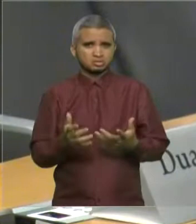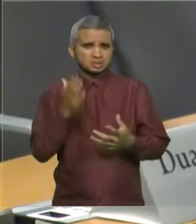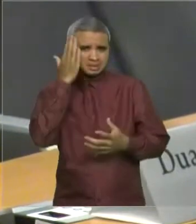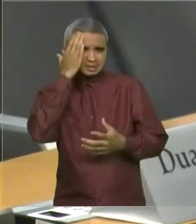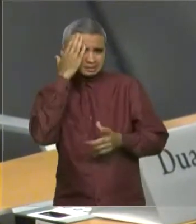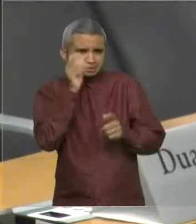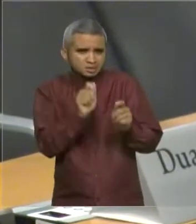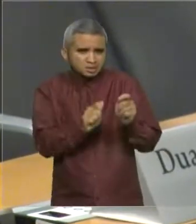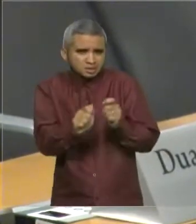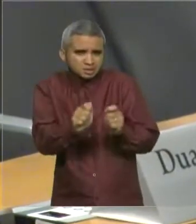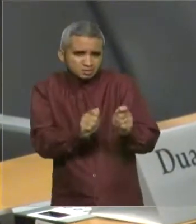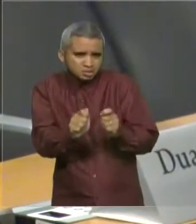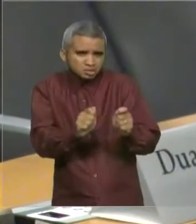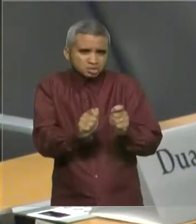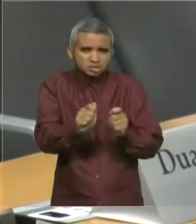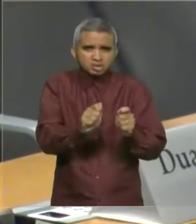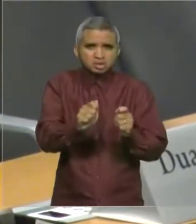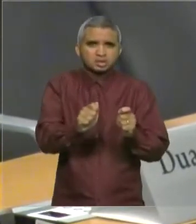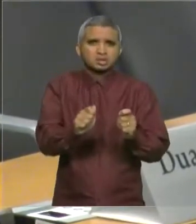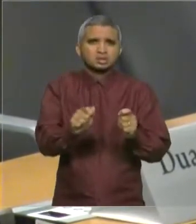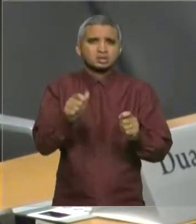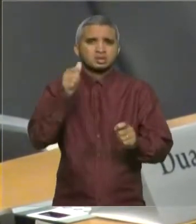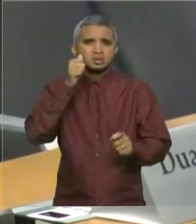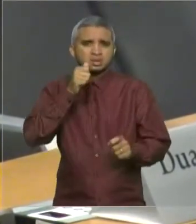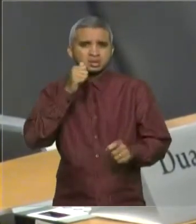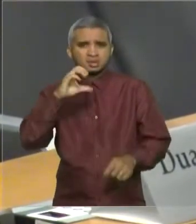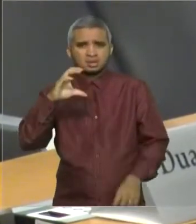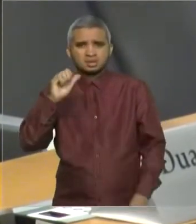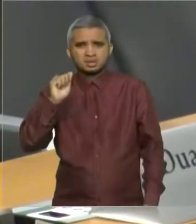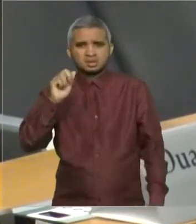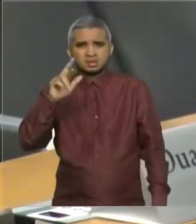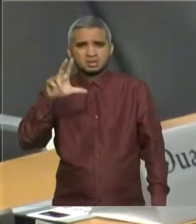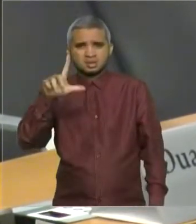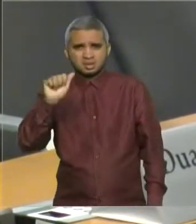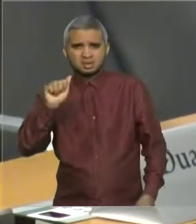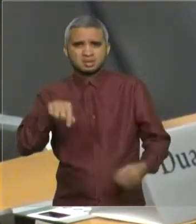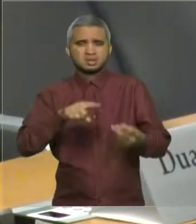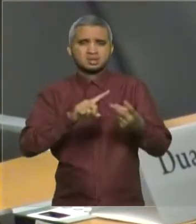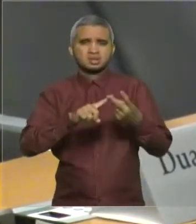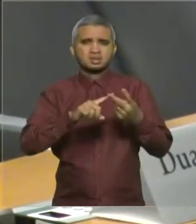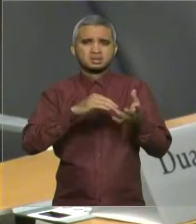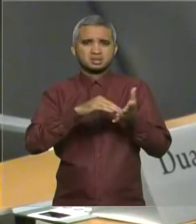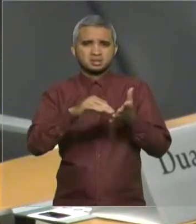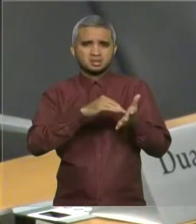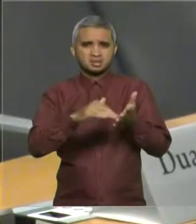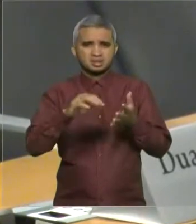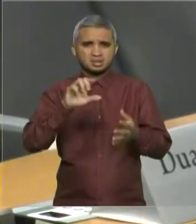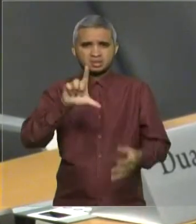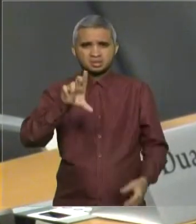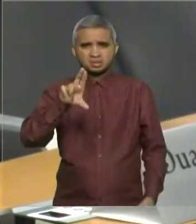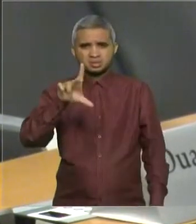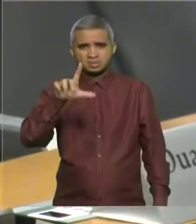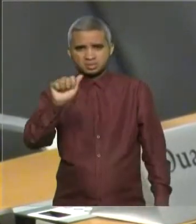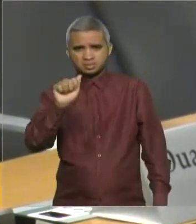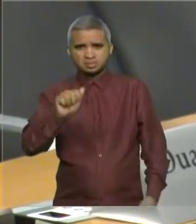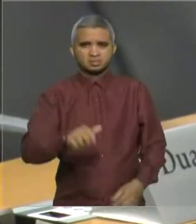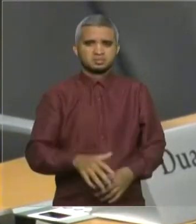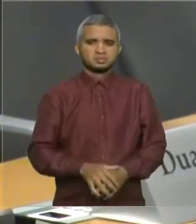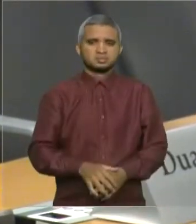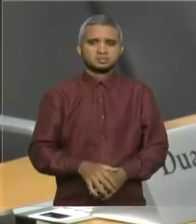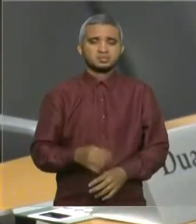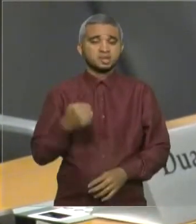Carla Trindade, da toda a equipe, de toda a equipe da Secretaria de Saúde. Eu acabei sendo um dos últimos a sair lá da